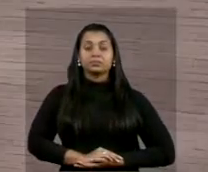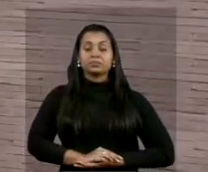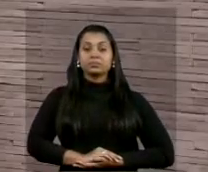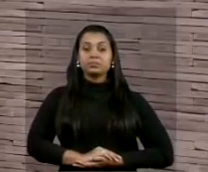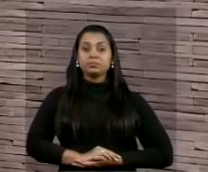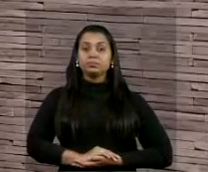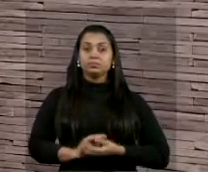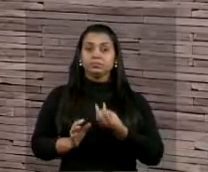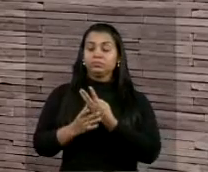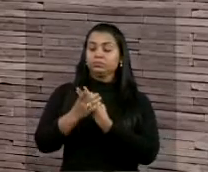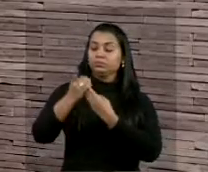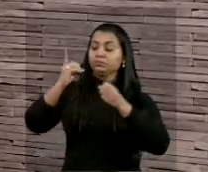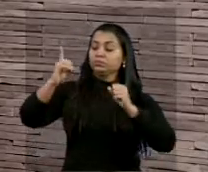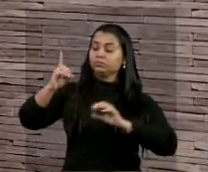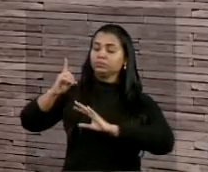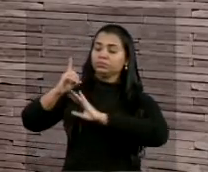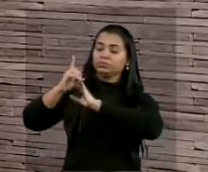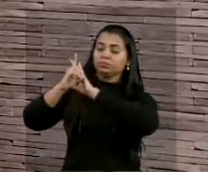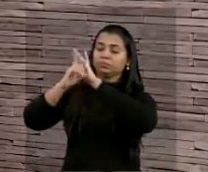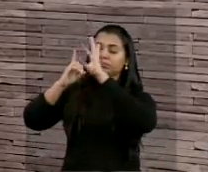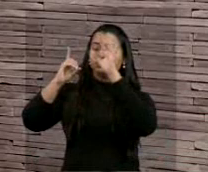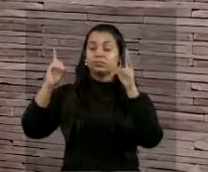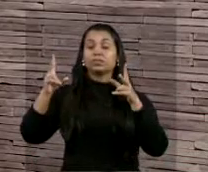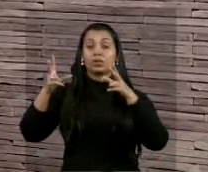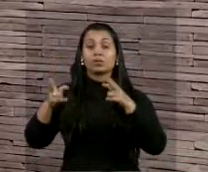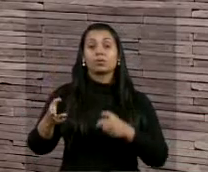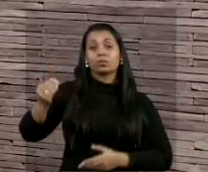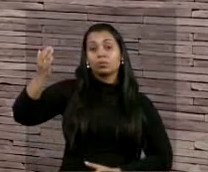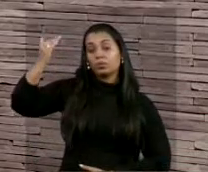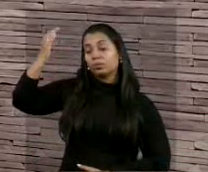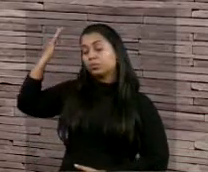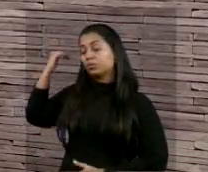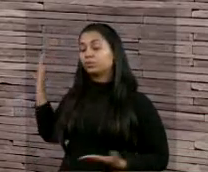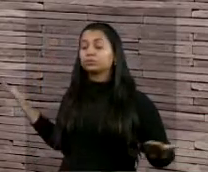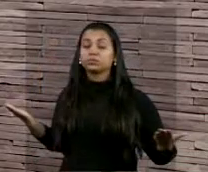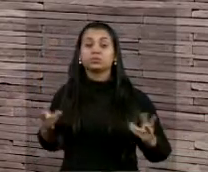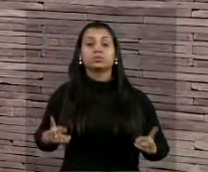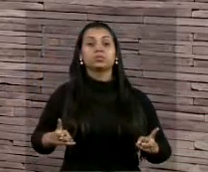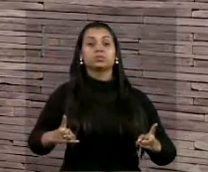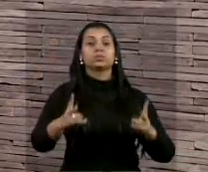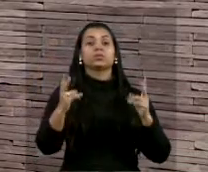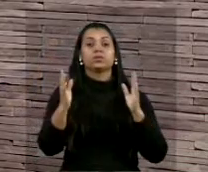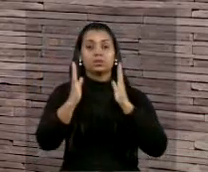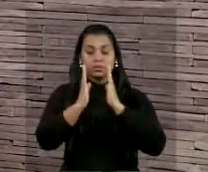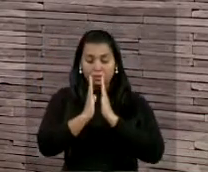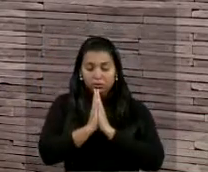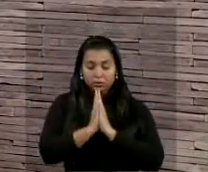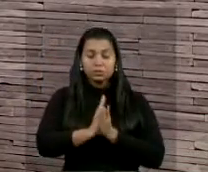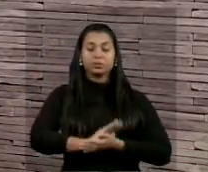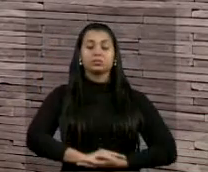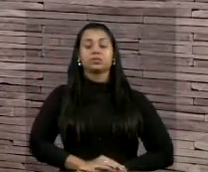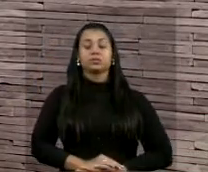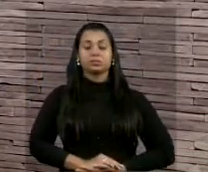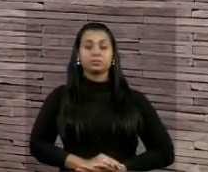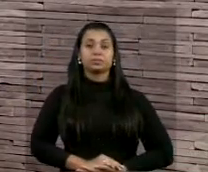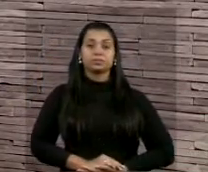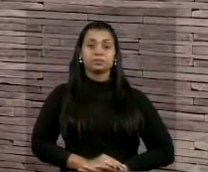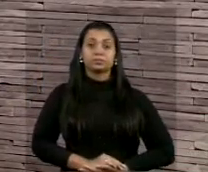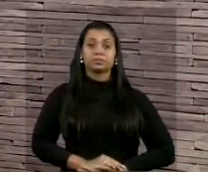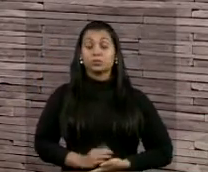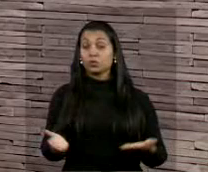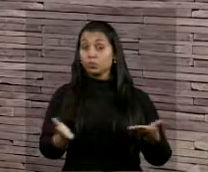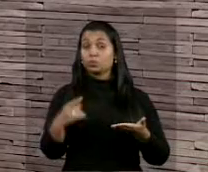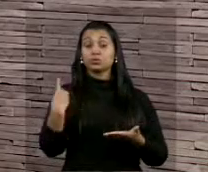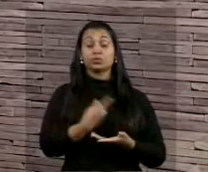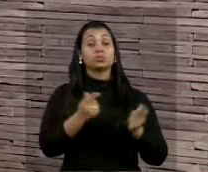Amém. Glória ao Pai, ao Filho e ao Espírito Santo, como era no princípio, agora e sempre. Amém.